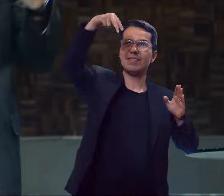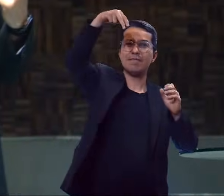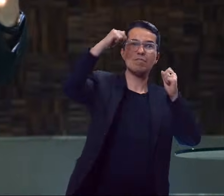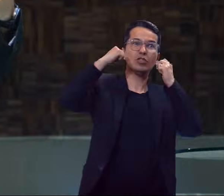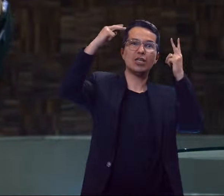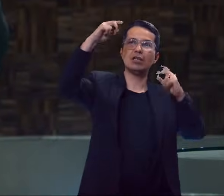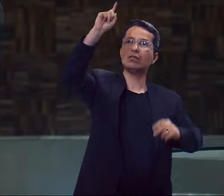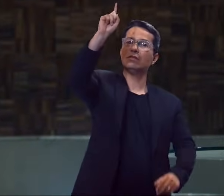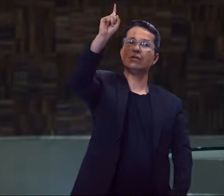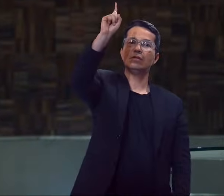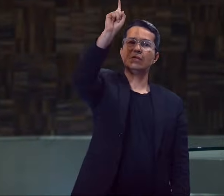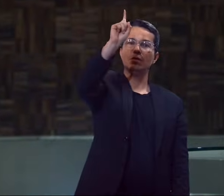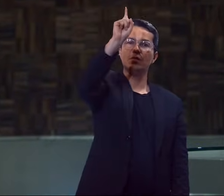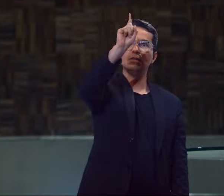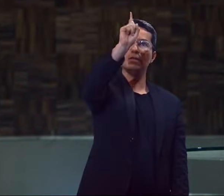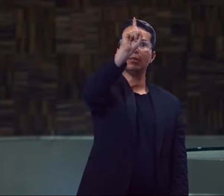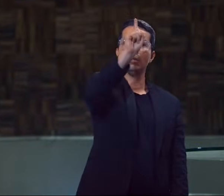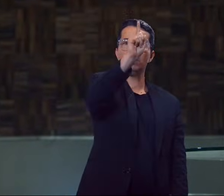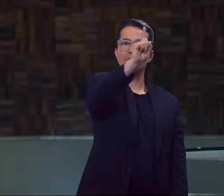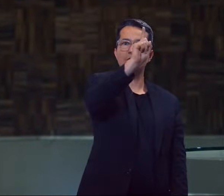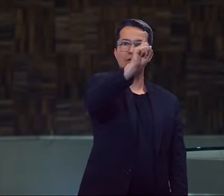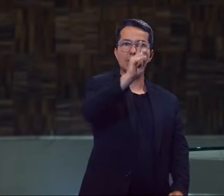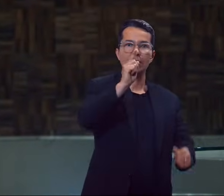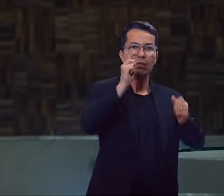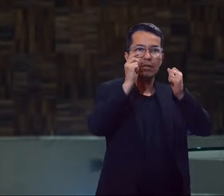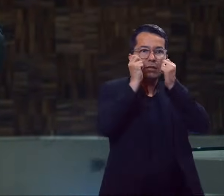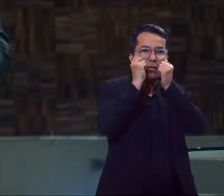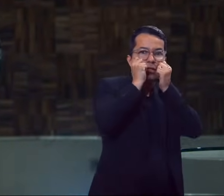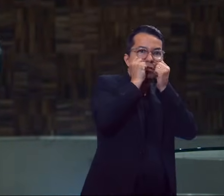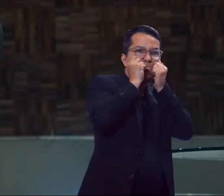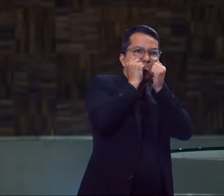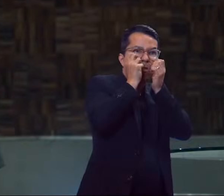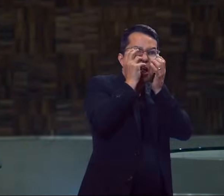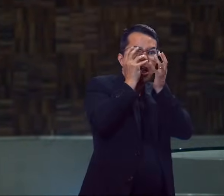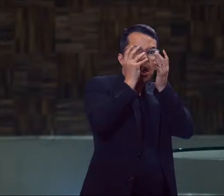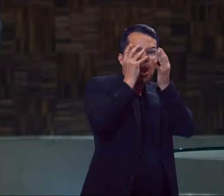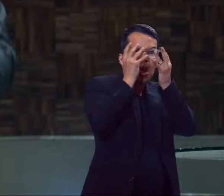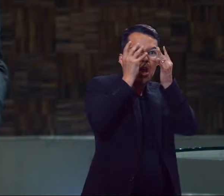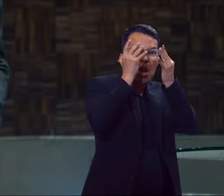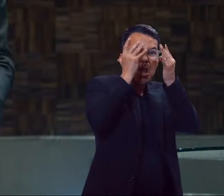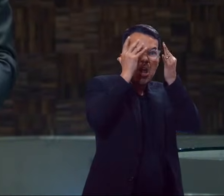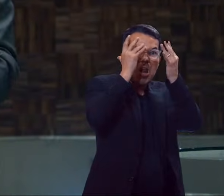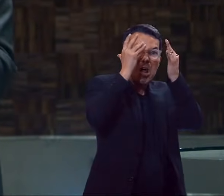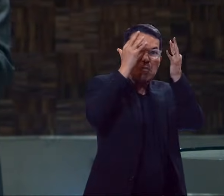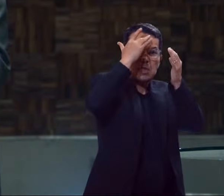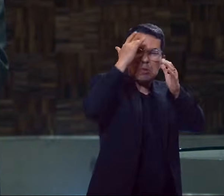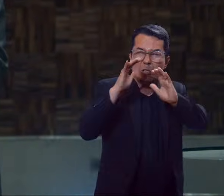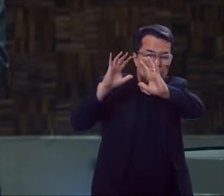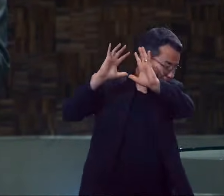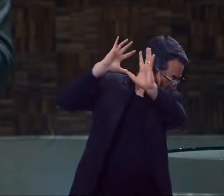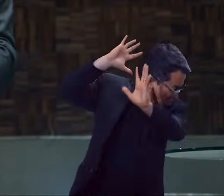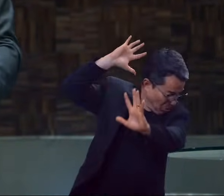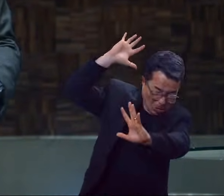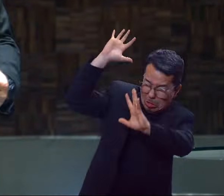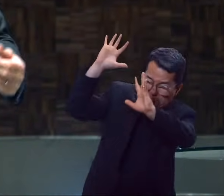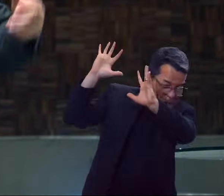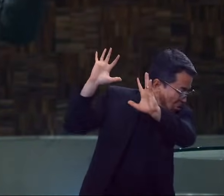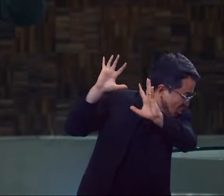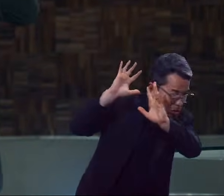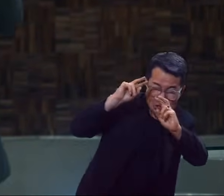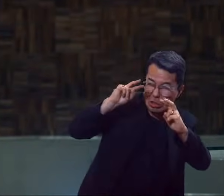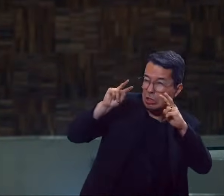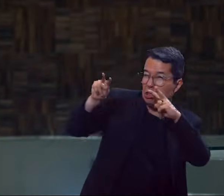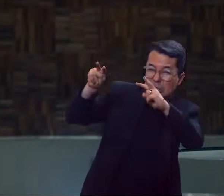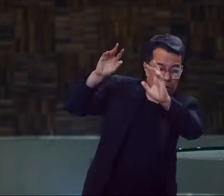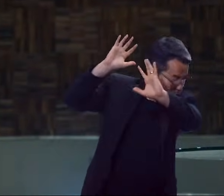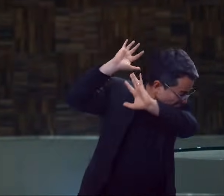sabia, mas quando ele chega lá no pé da montanha, o povo não podia olhar para ele, porque a glória do Senhor resplandecia na sua face. E quando